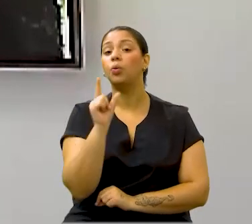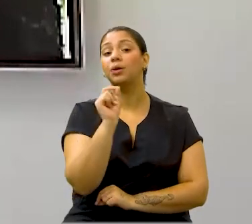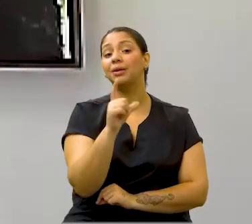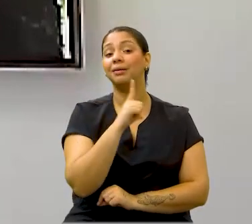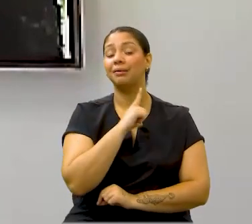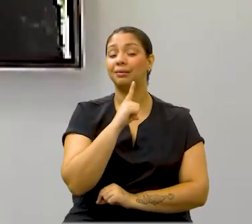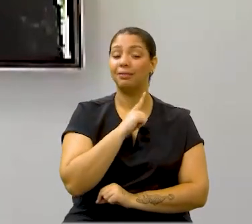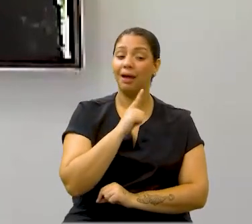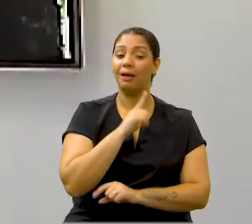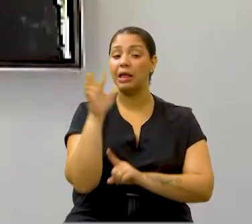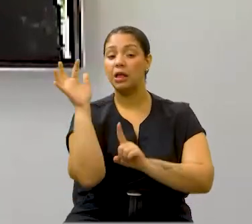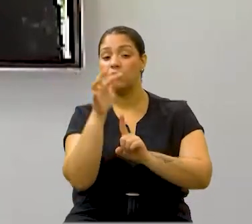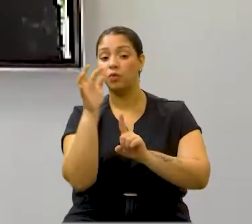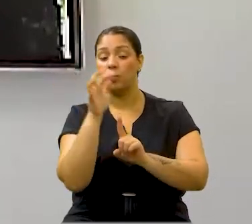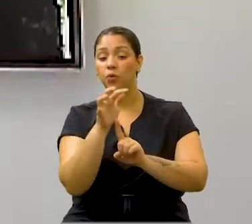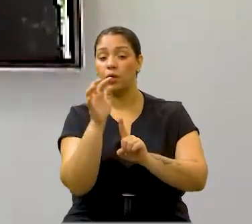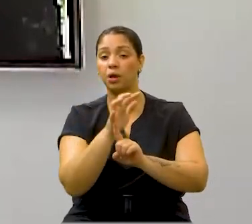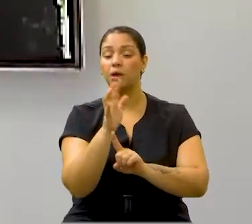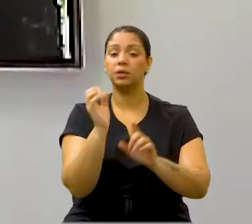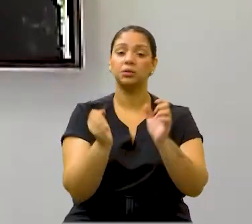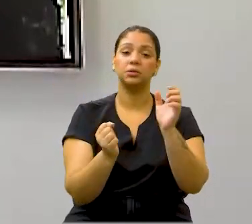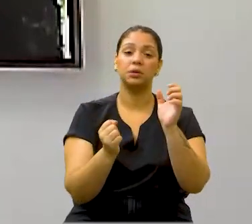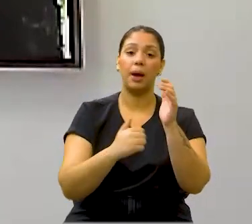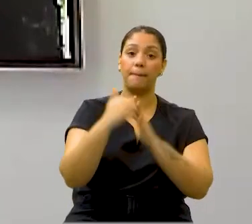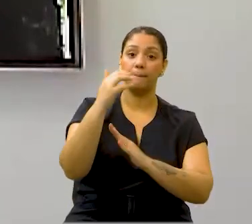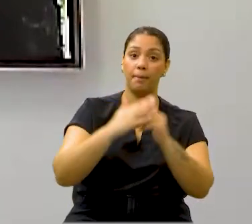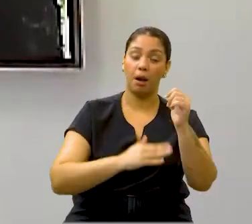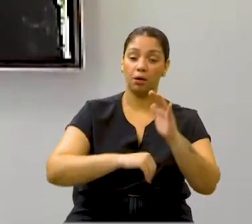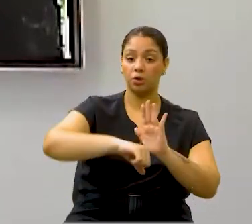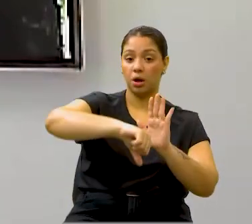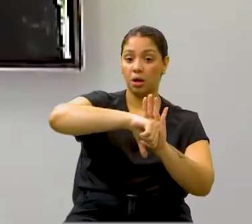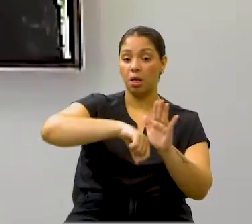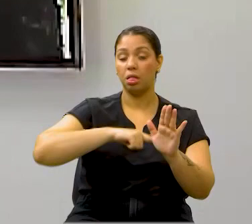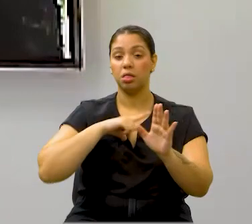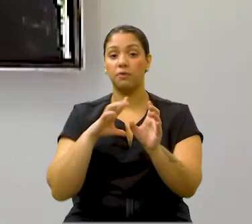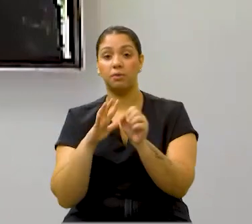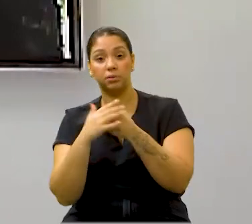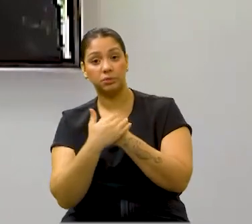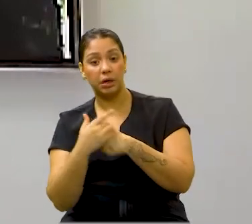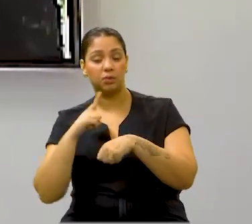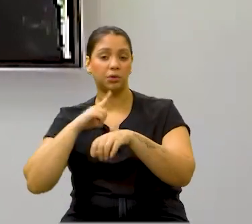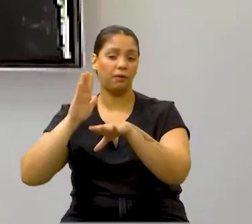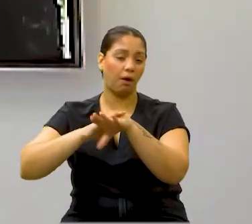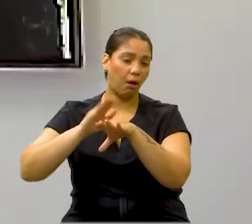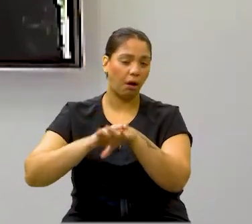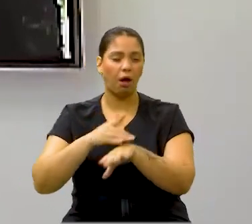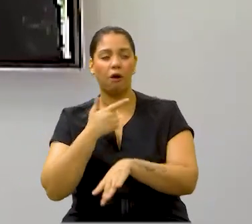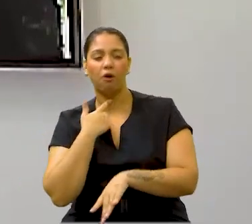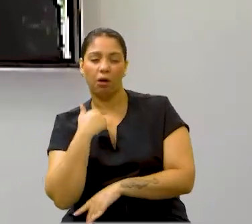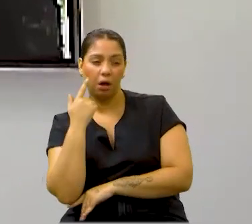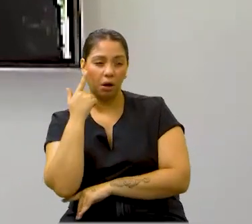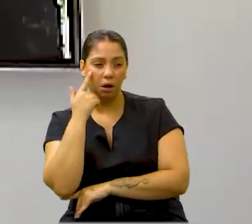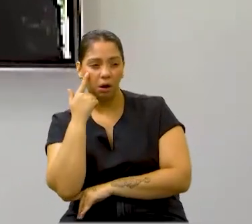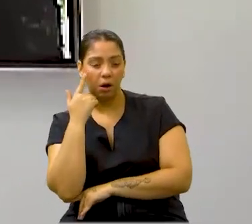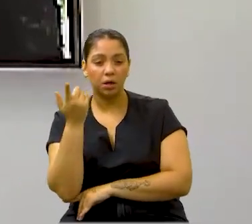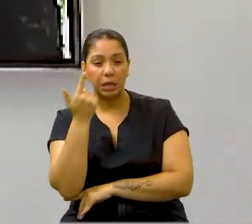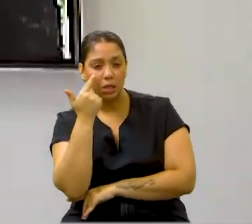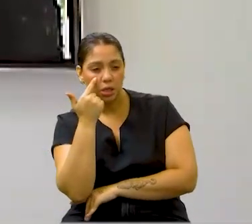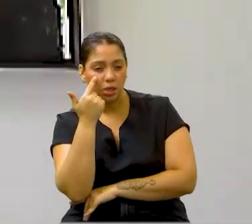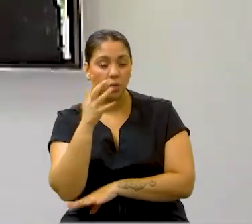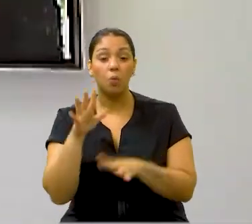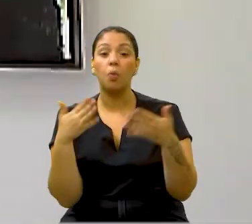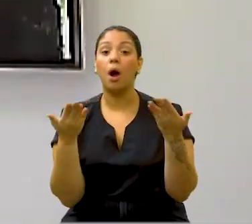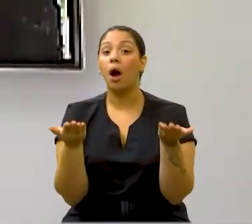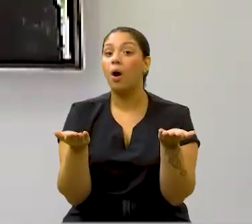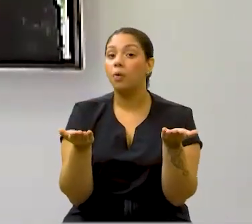um contribuiu para aquela prática do crime, se houve omissão, se houve uma ação, se houve intenção, qual foi a intenção.